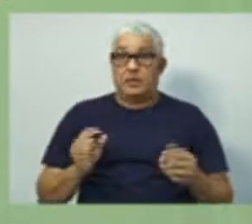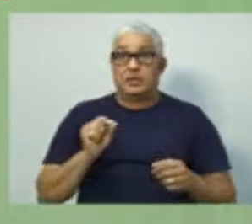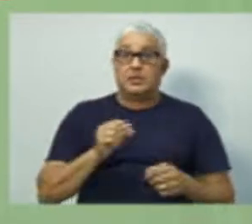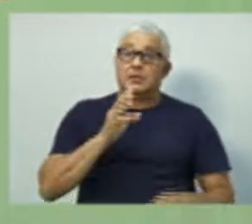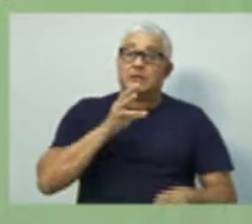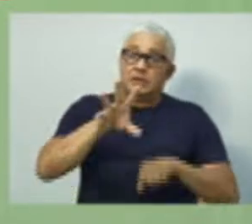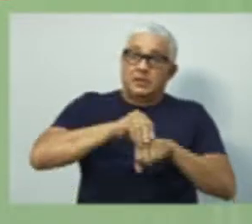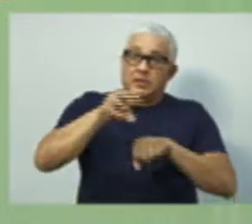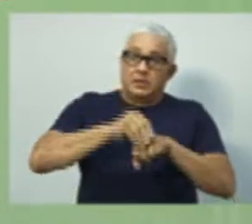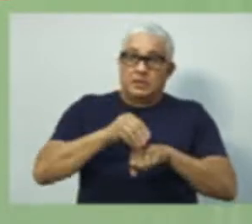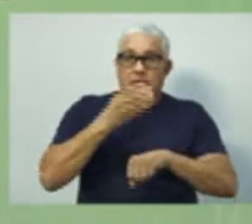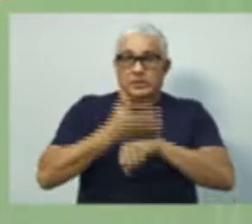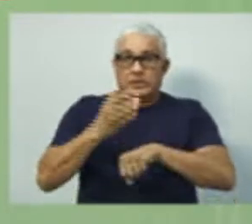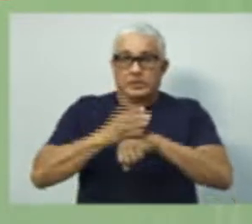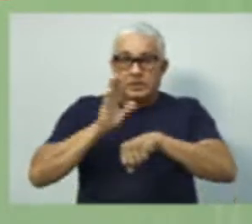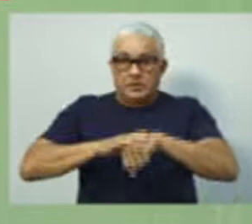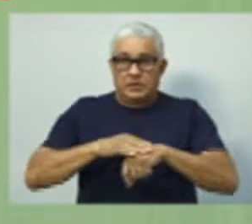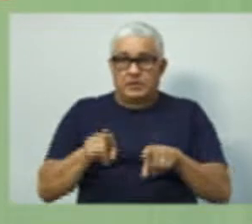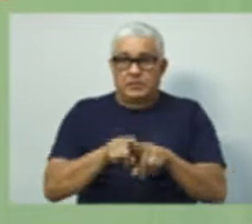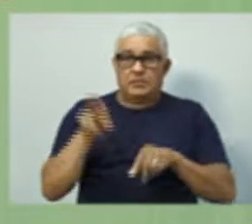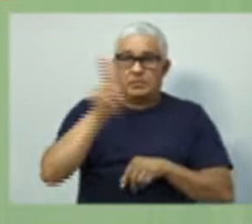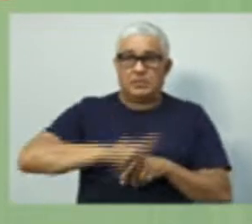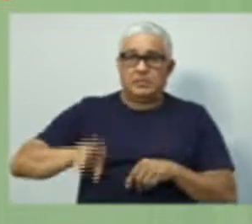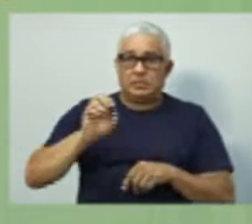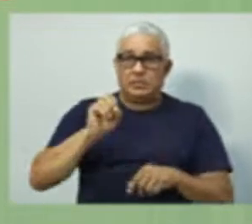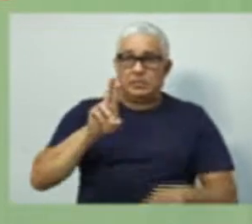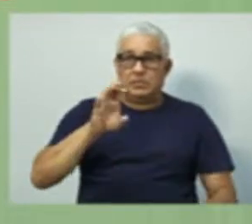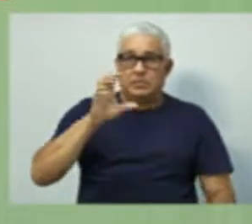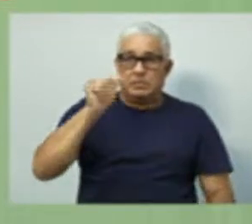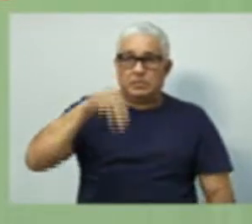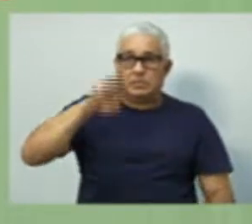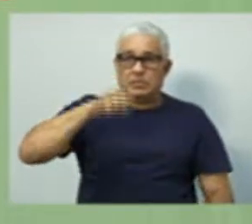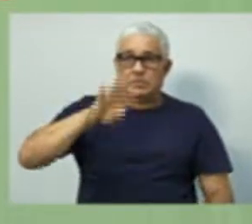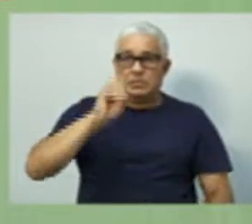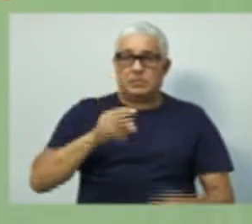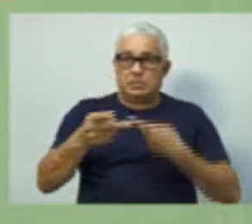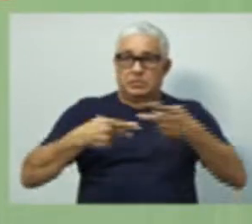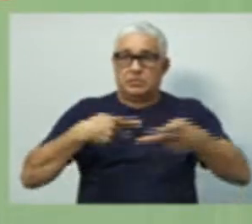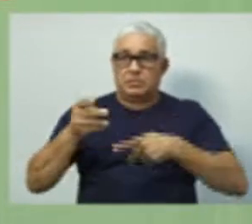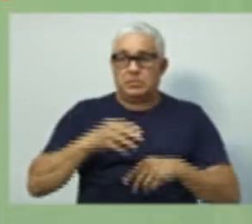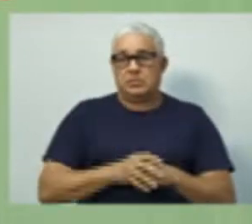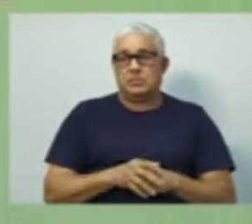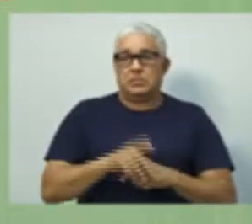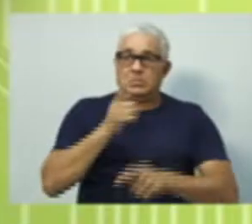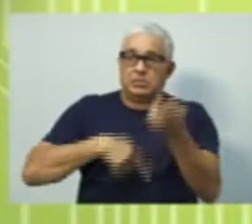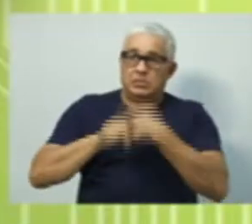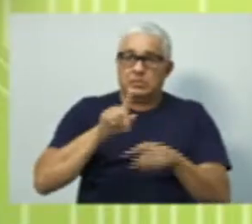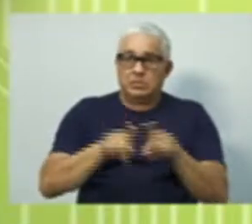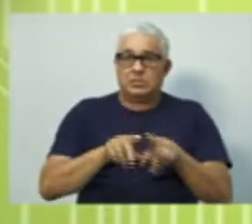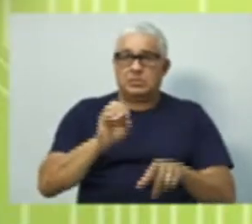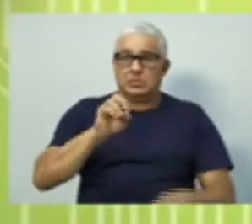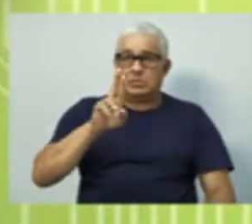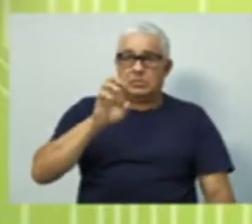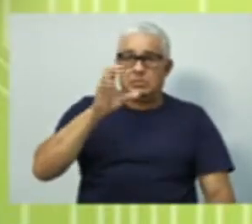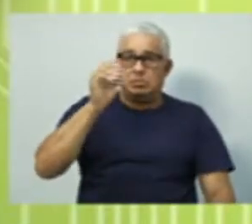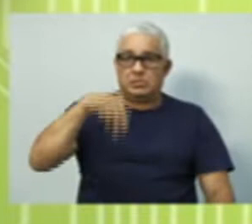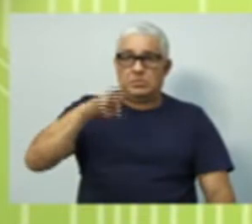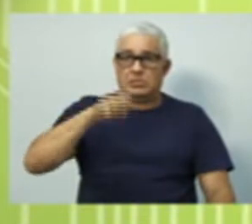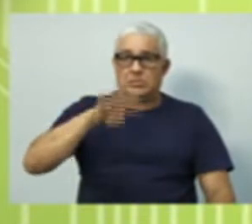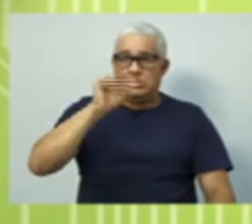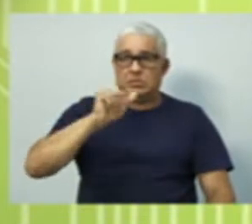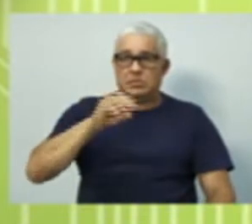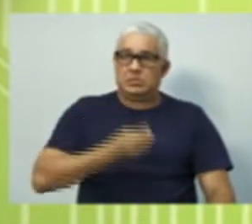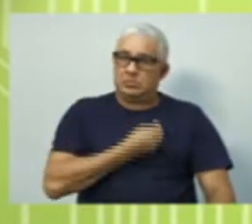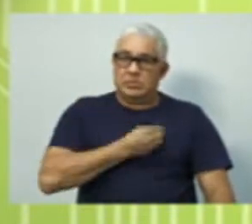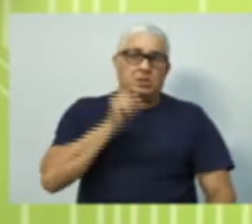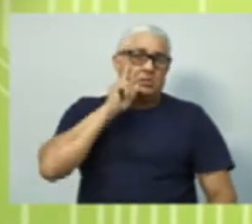conhecermos na prática o uso do orçamento. Aí vamos ver que o planejamento orçamentário, a gestão orçamentária, ela é algo que faz parte da nossa